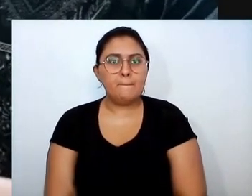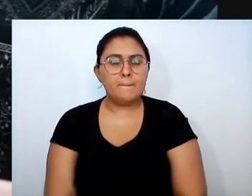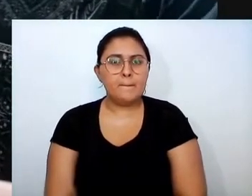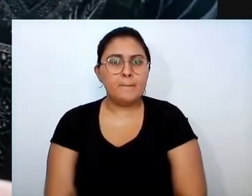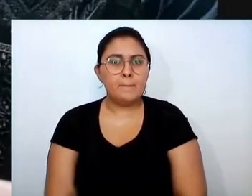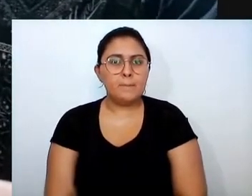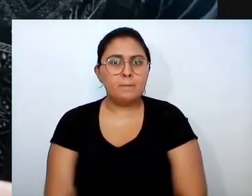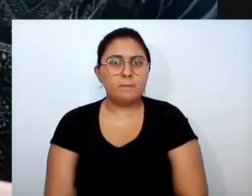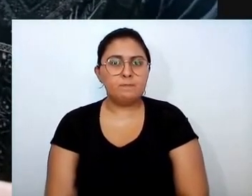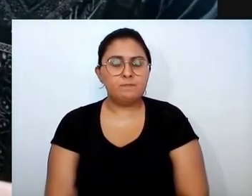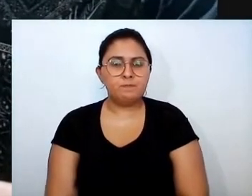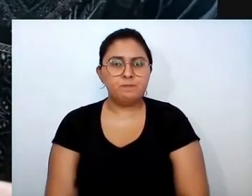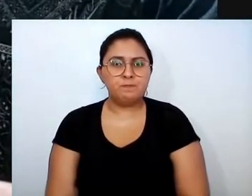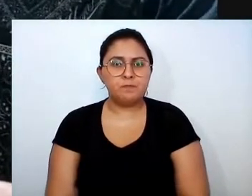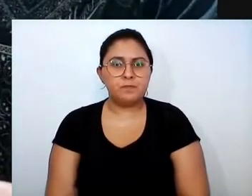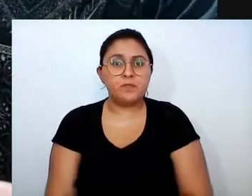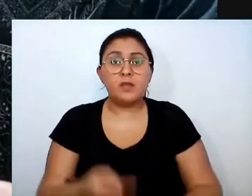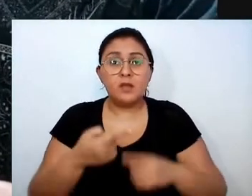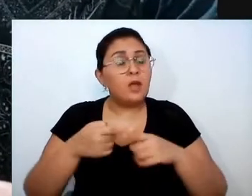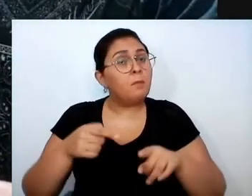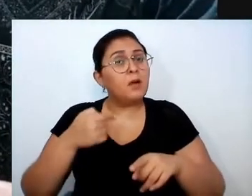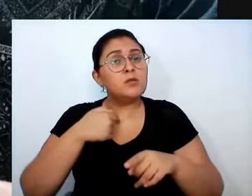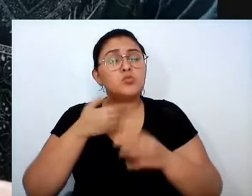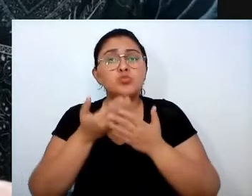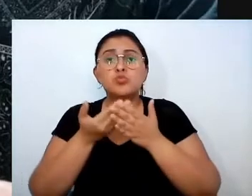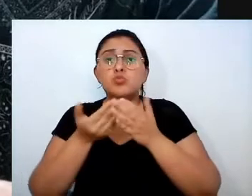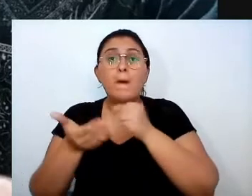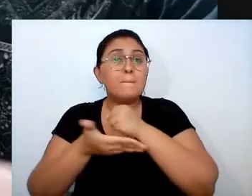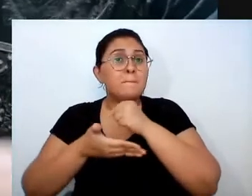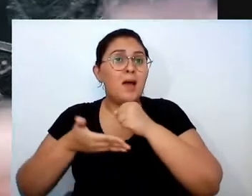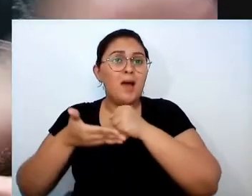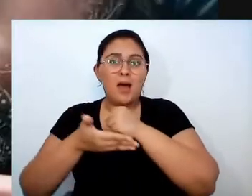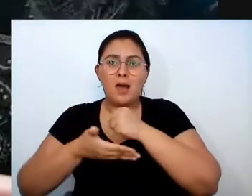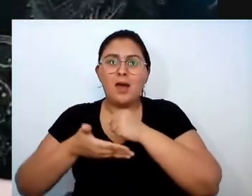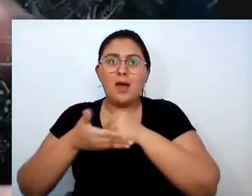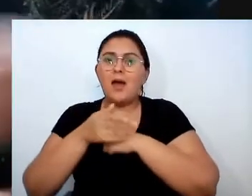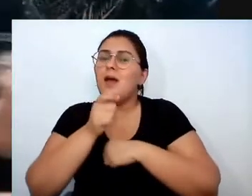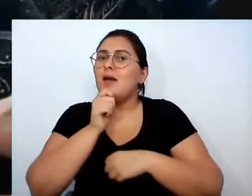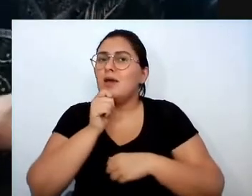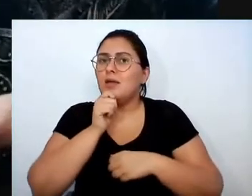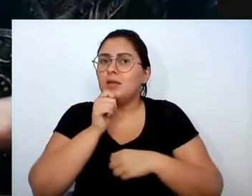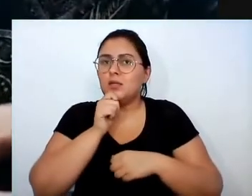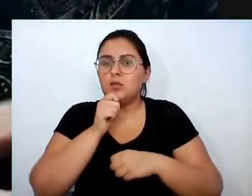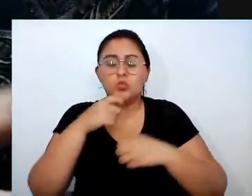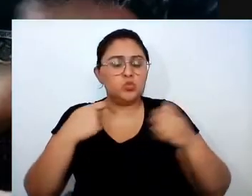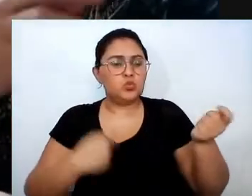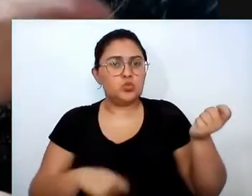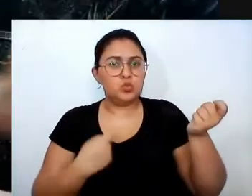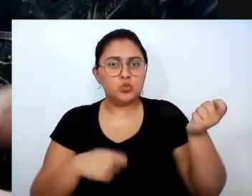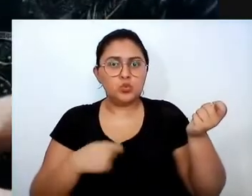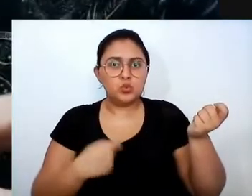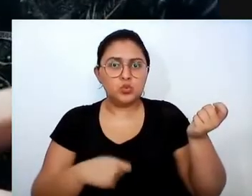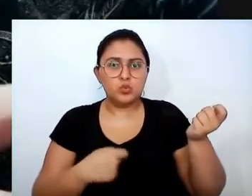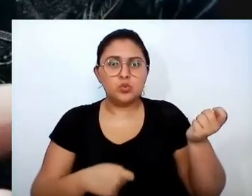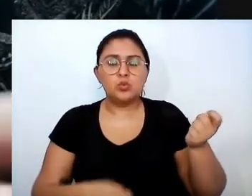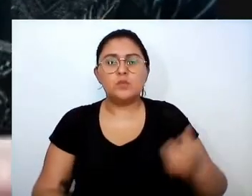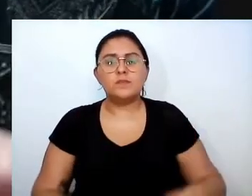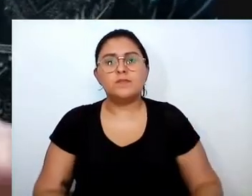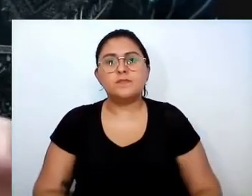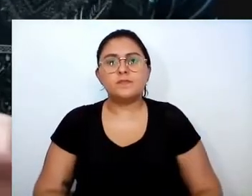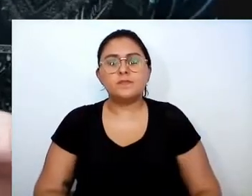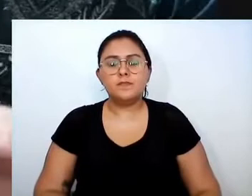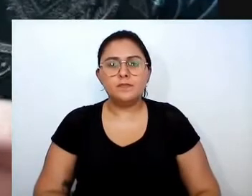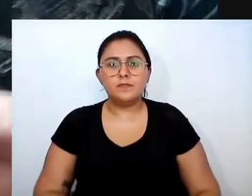digamos que no básico, né, do instrumento, Sim, em relação à